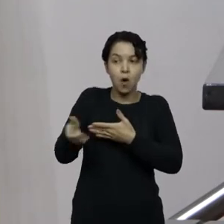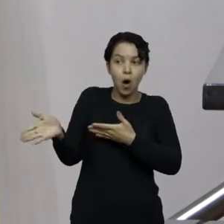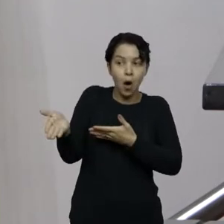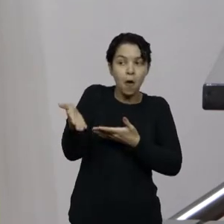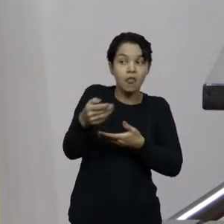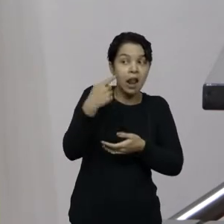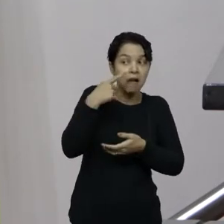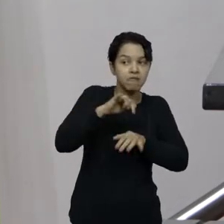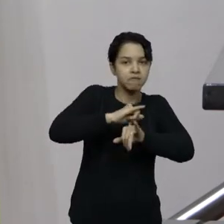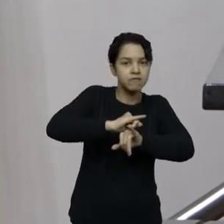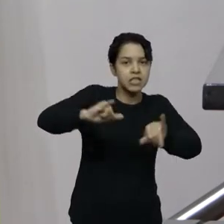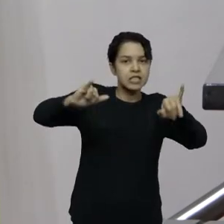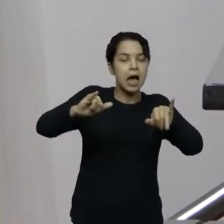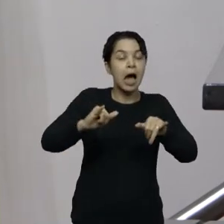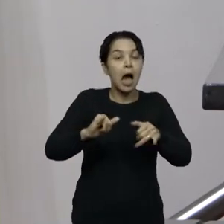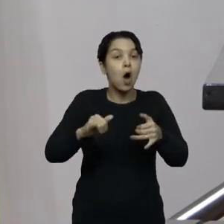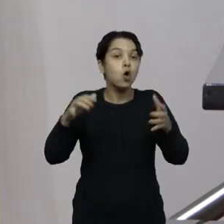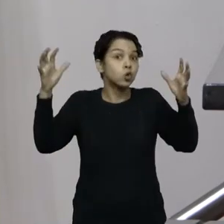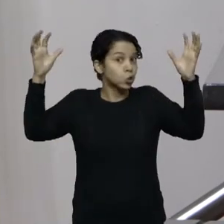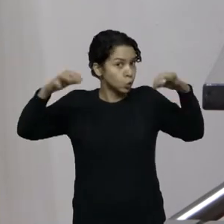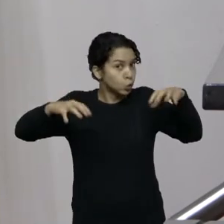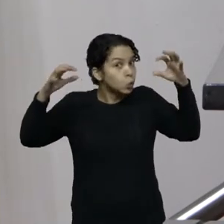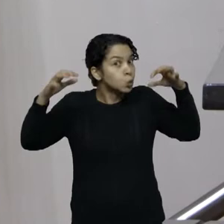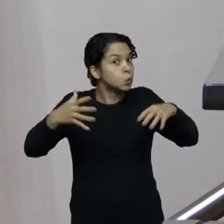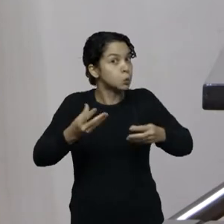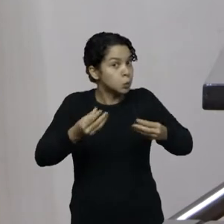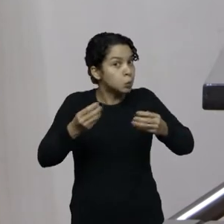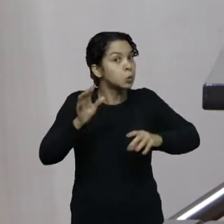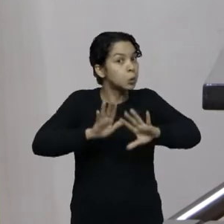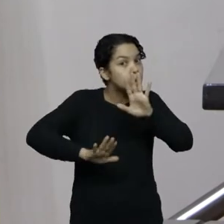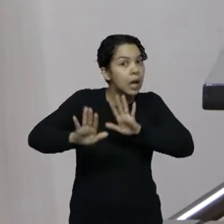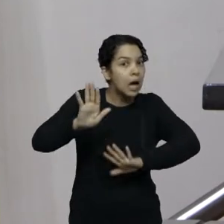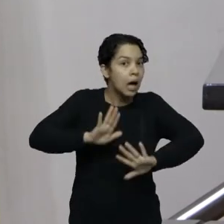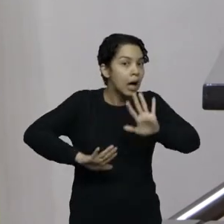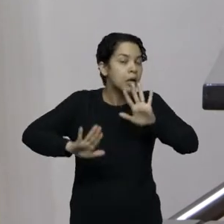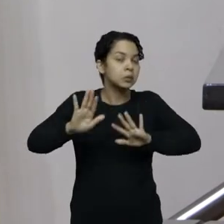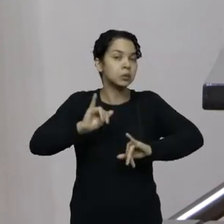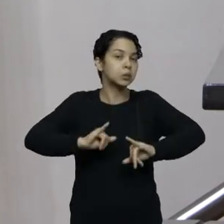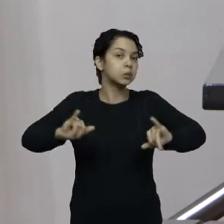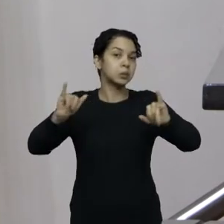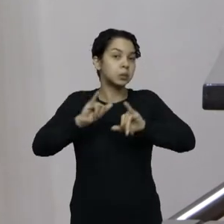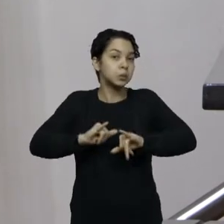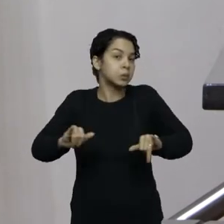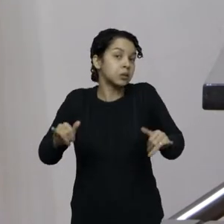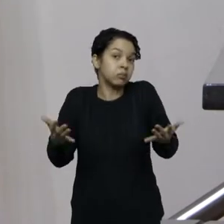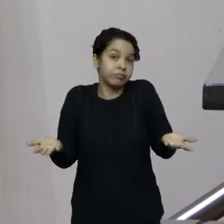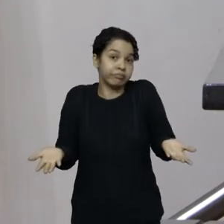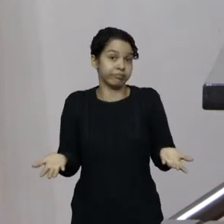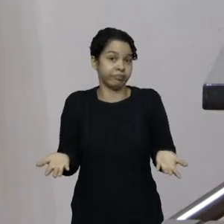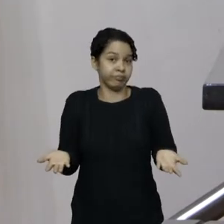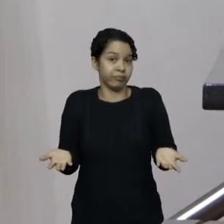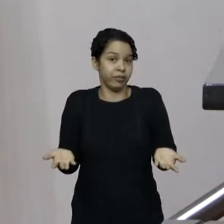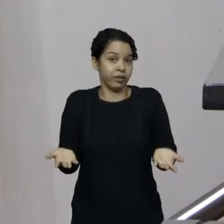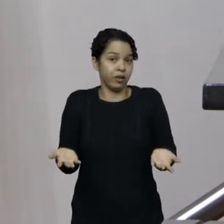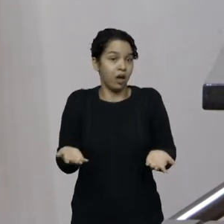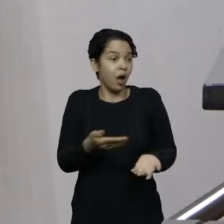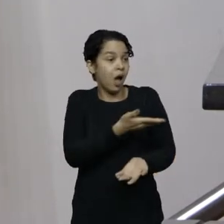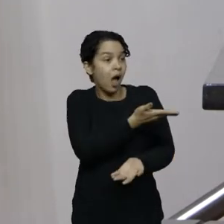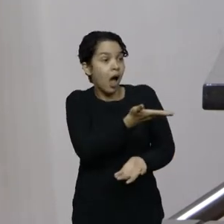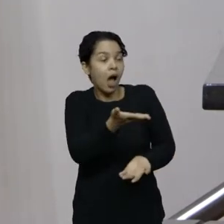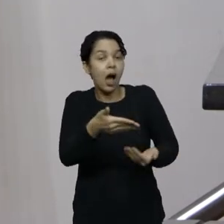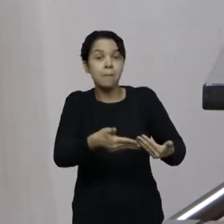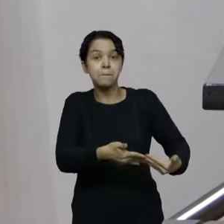Catarinense só vai chover demais cuida porque vai chover demais Enquanto isso a nossa nossas